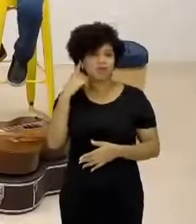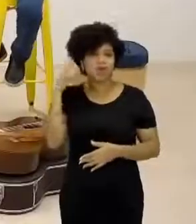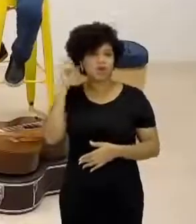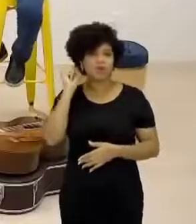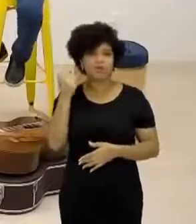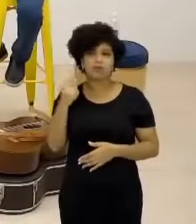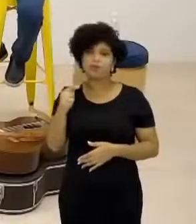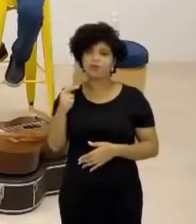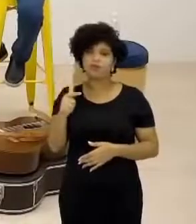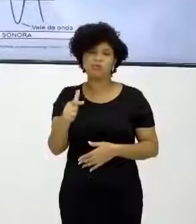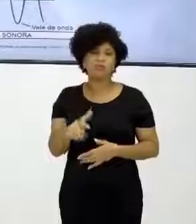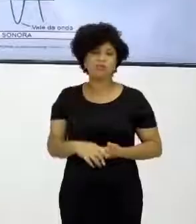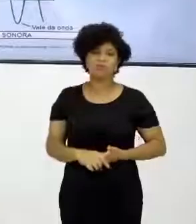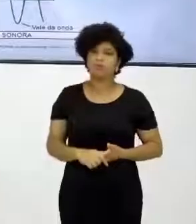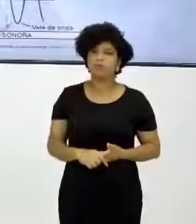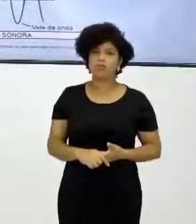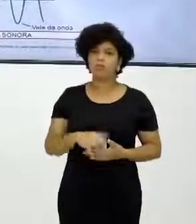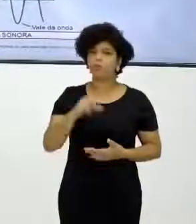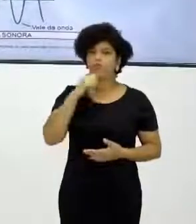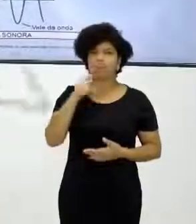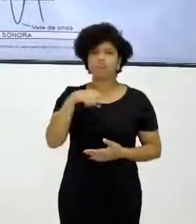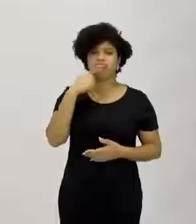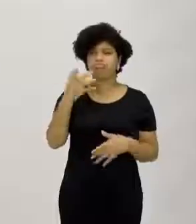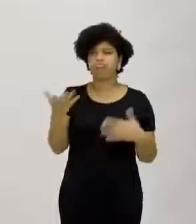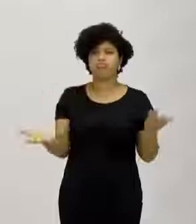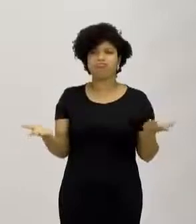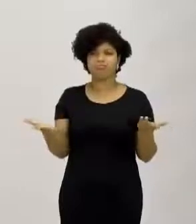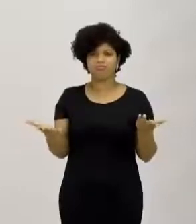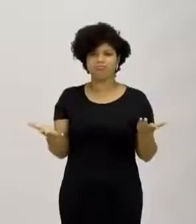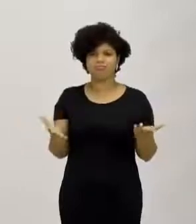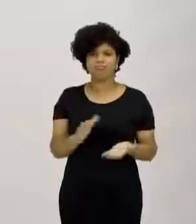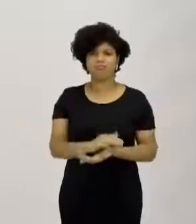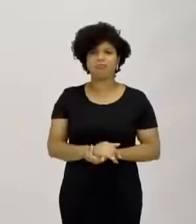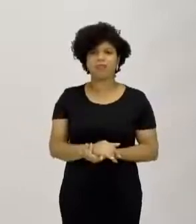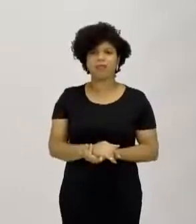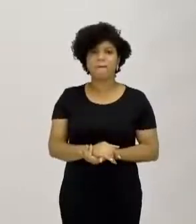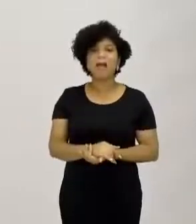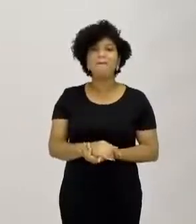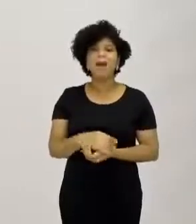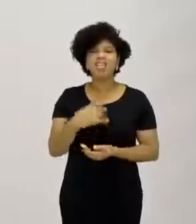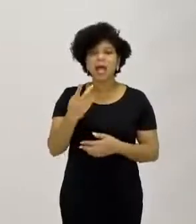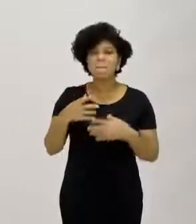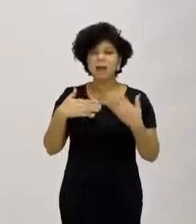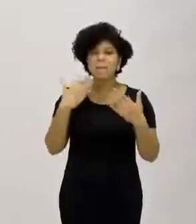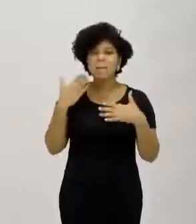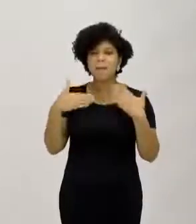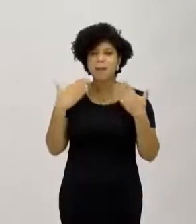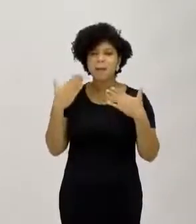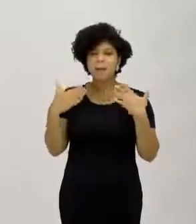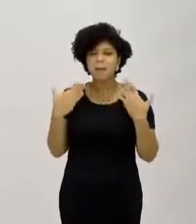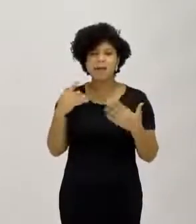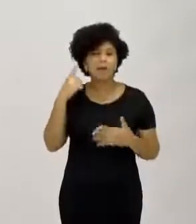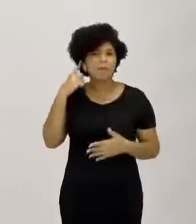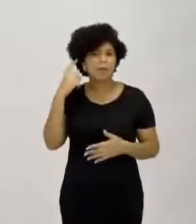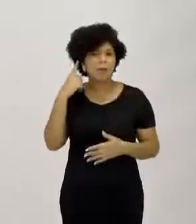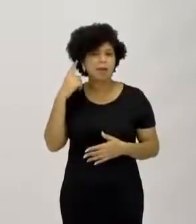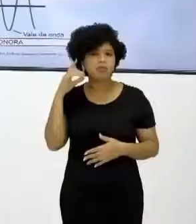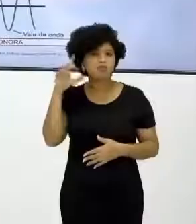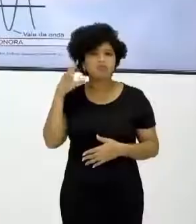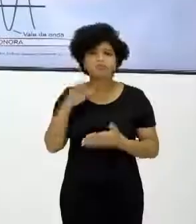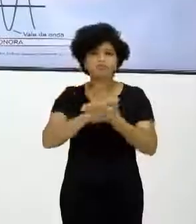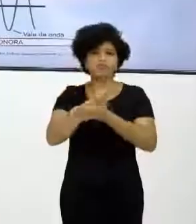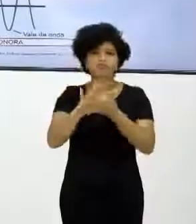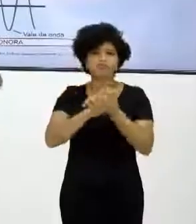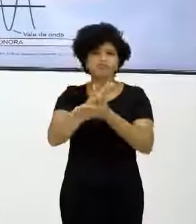onda, ia tocar a onda lá, né? E o pessoal ia ficar só. É, ia. O que está cantando, né? O que estão cantando, né? O que estão falando